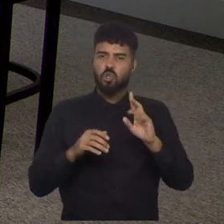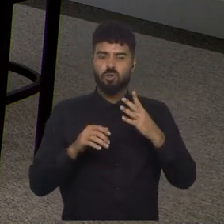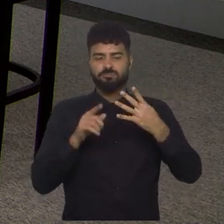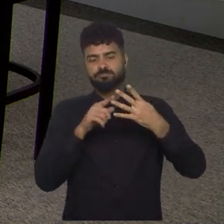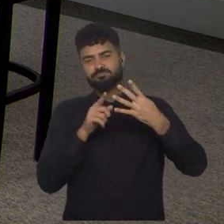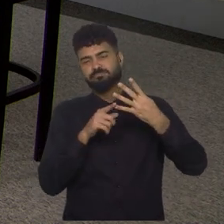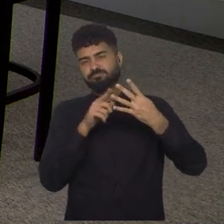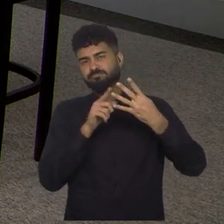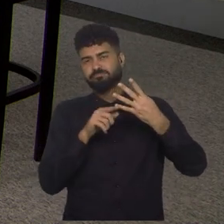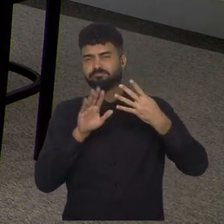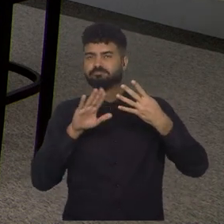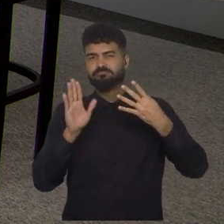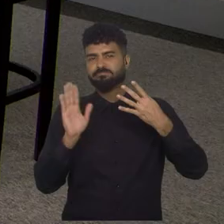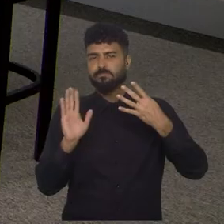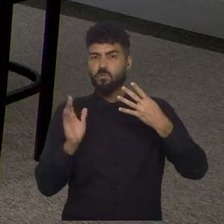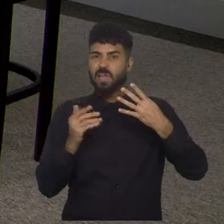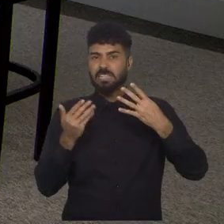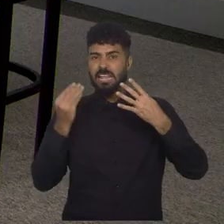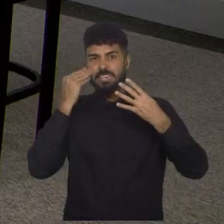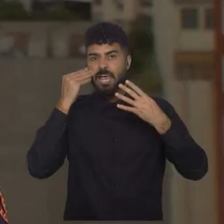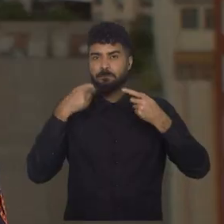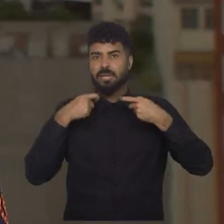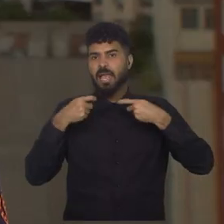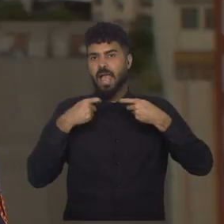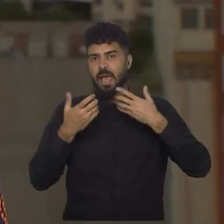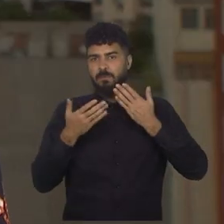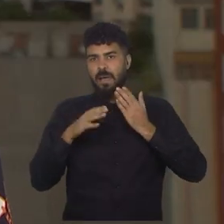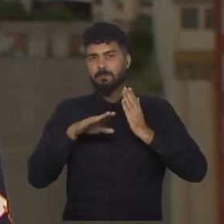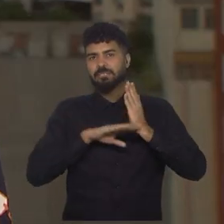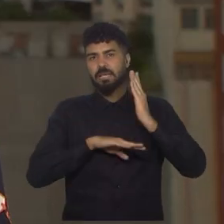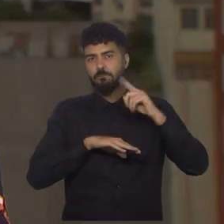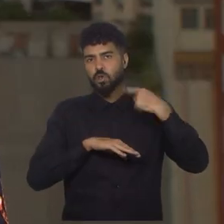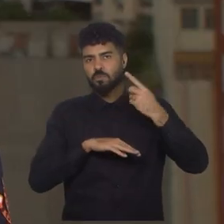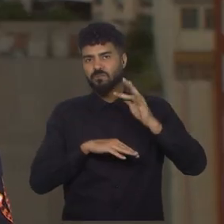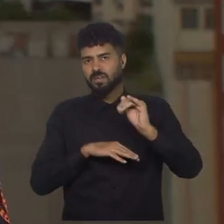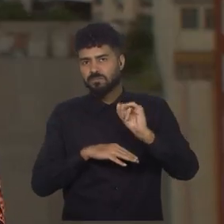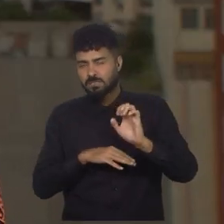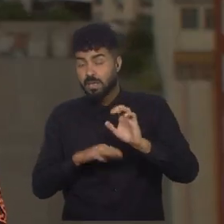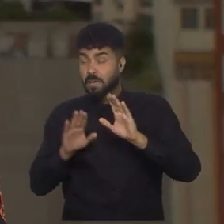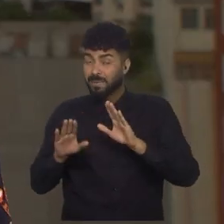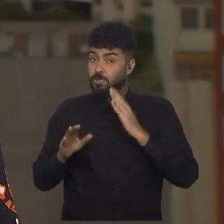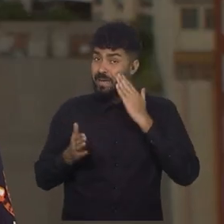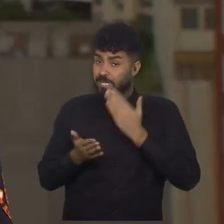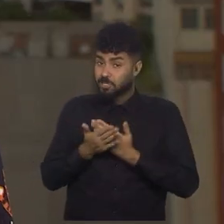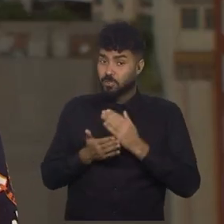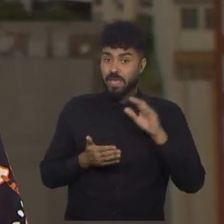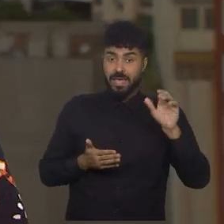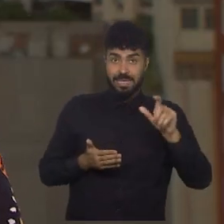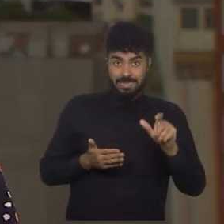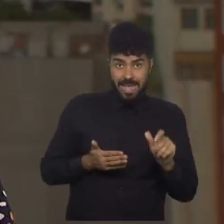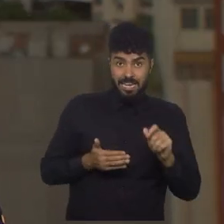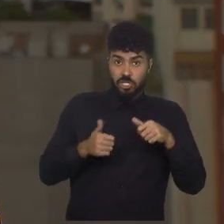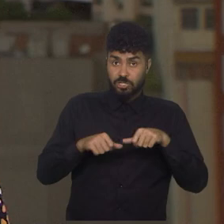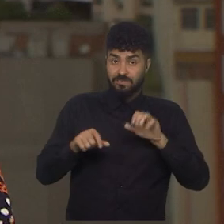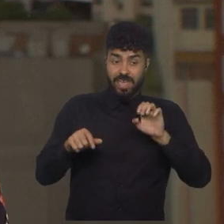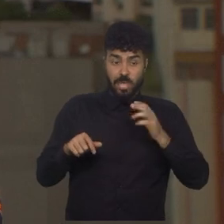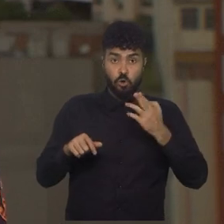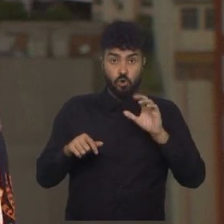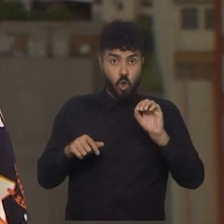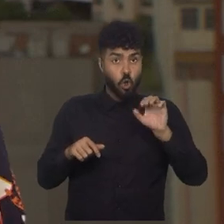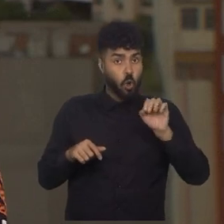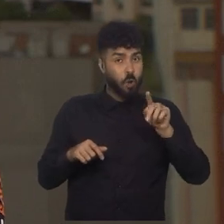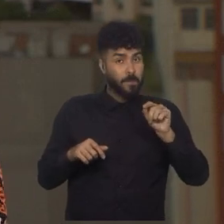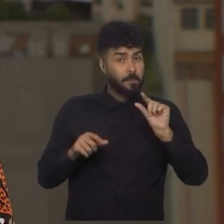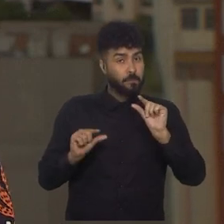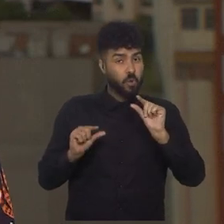preenchendo vaga, vamos dizer assim. Mas eu acho que a Itália vem de uma Eurocopa meio decepcionante, né?